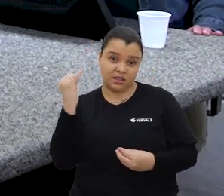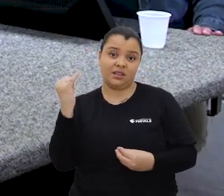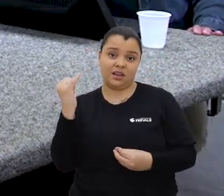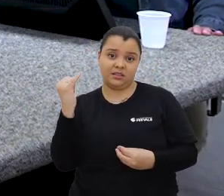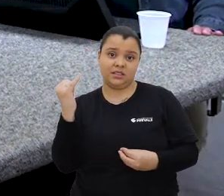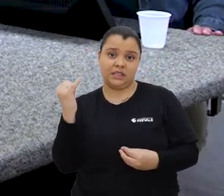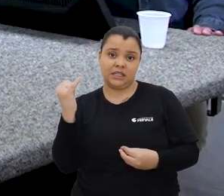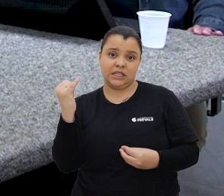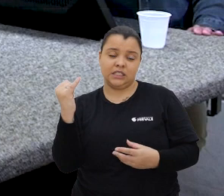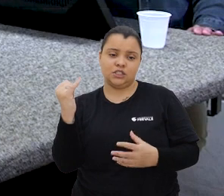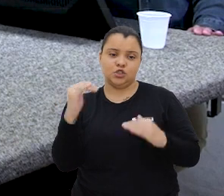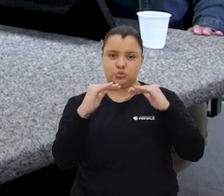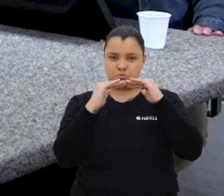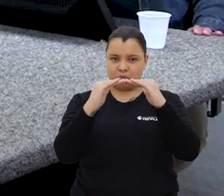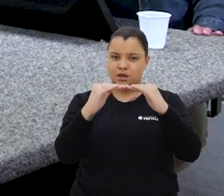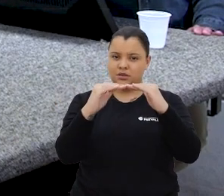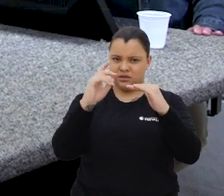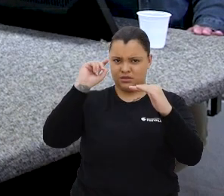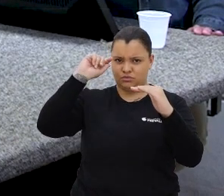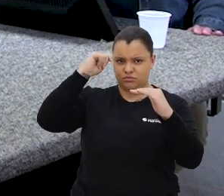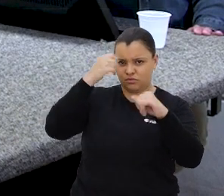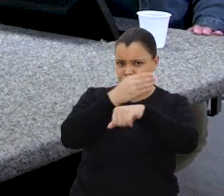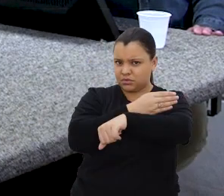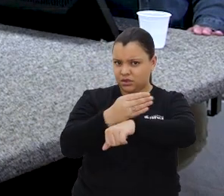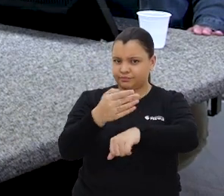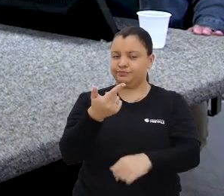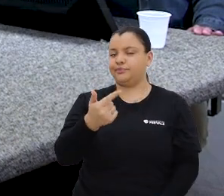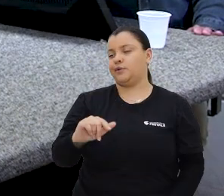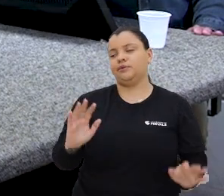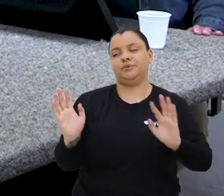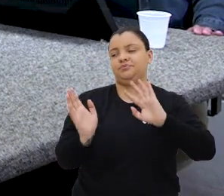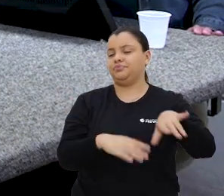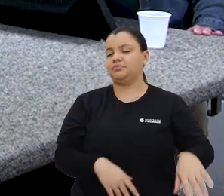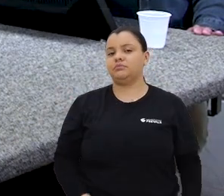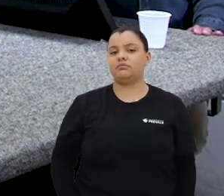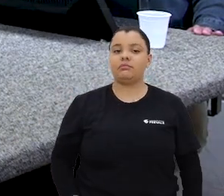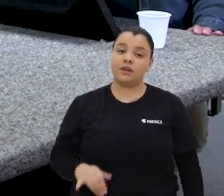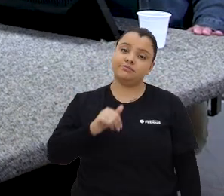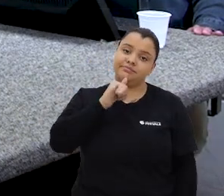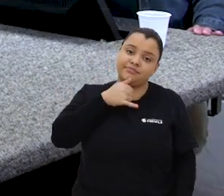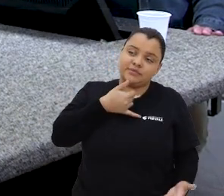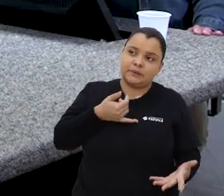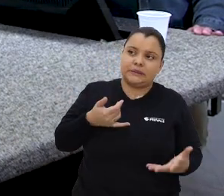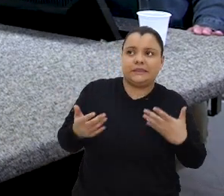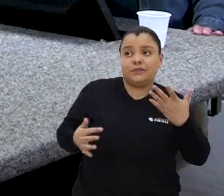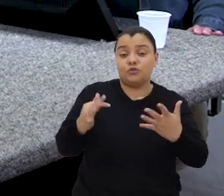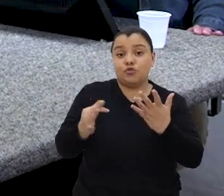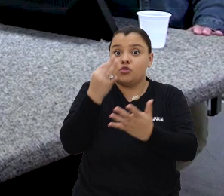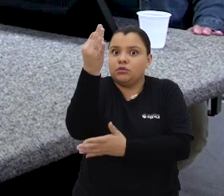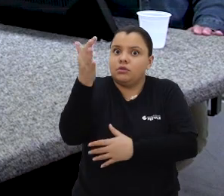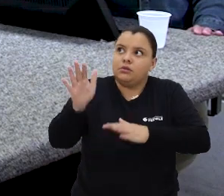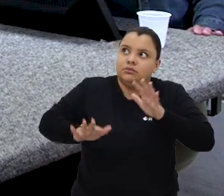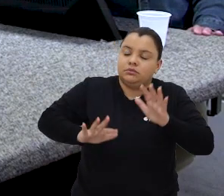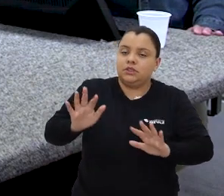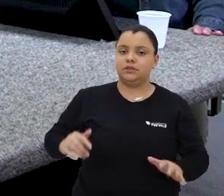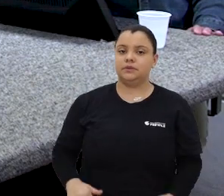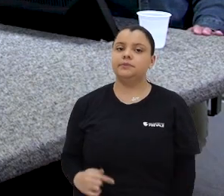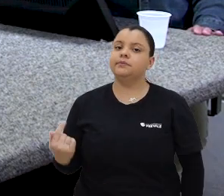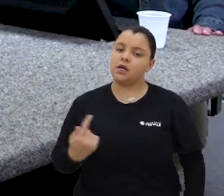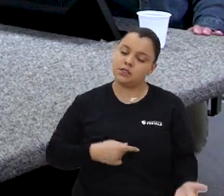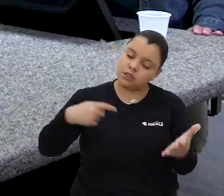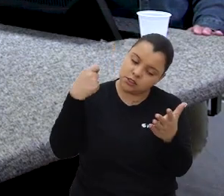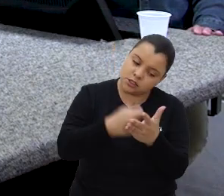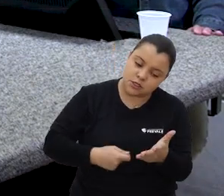uma democracia racial. E a gente sabe que não existe isso. Infelizmente, quem sabe um dia aconteça. Mas ainda a gente